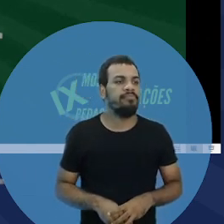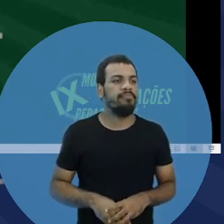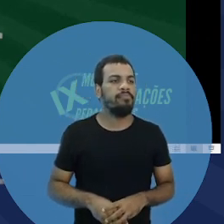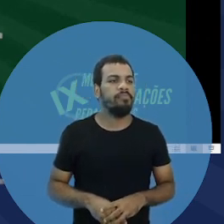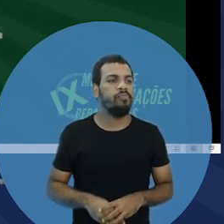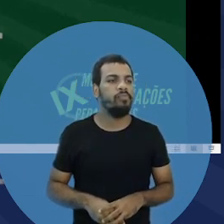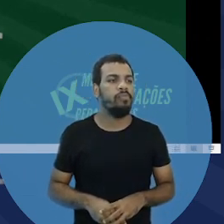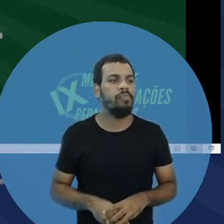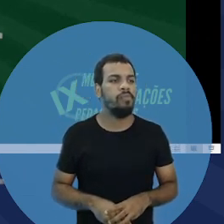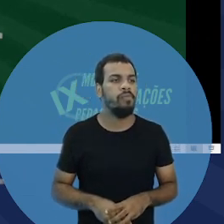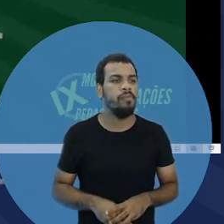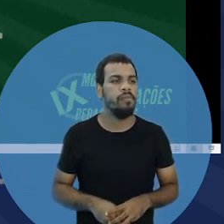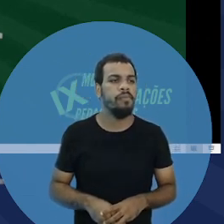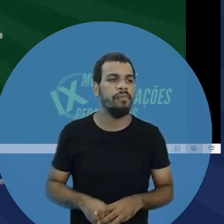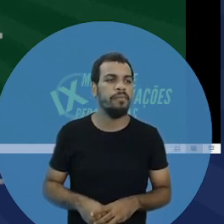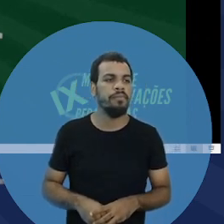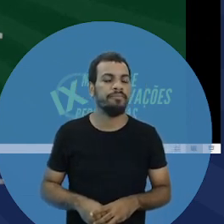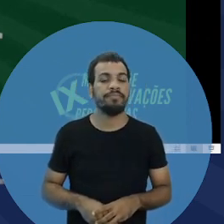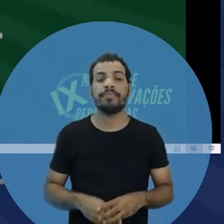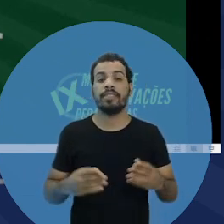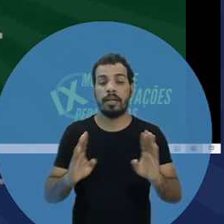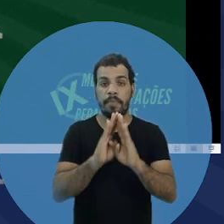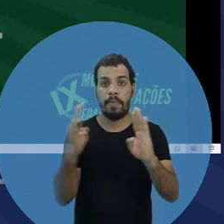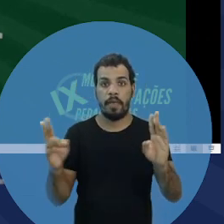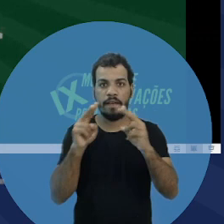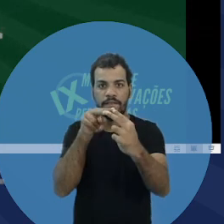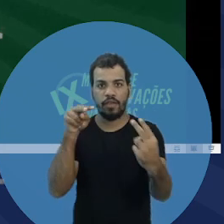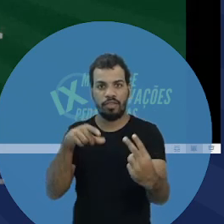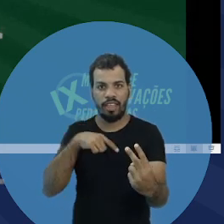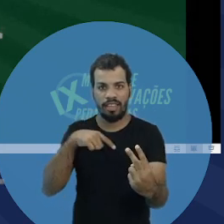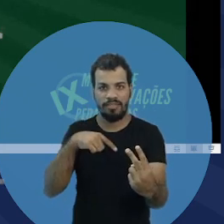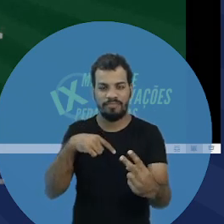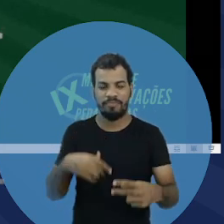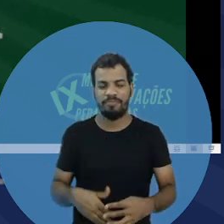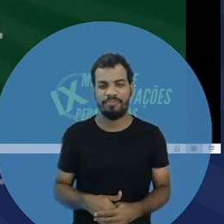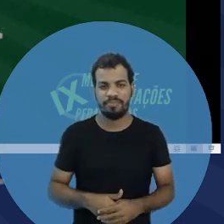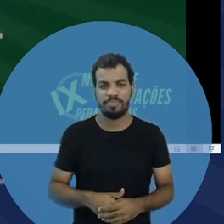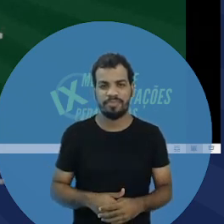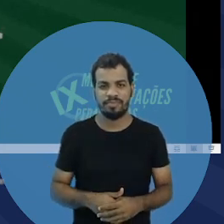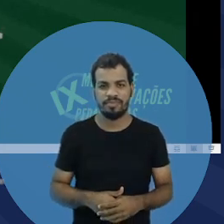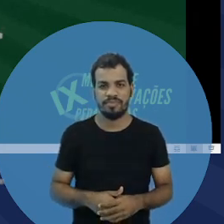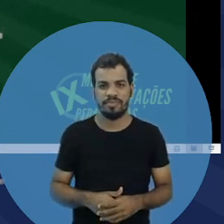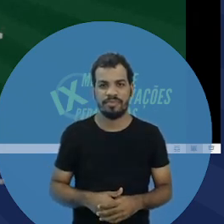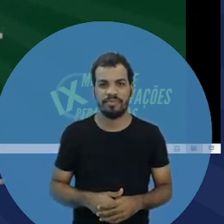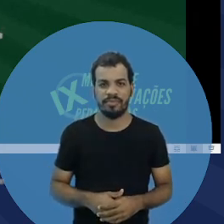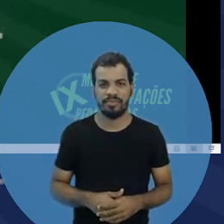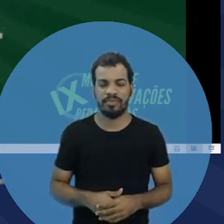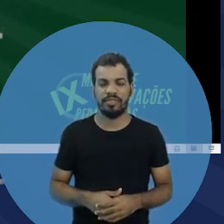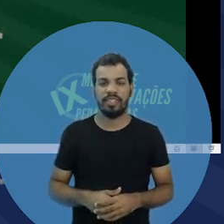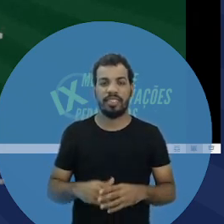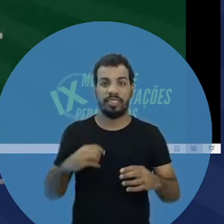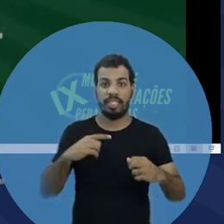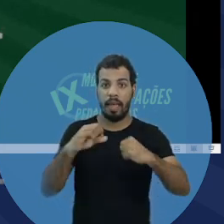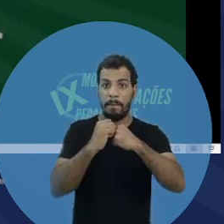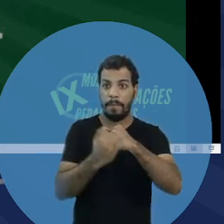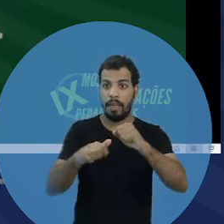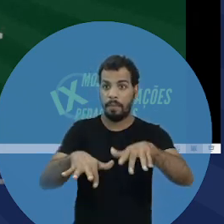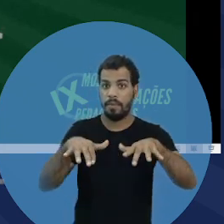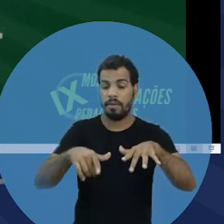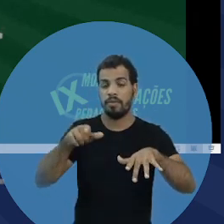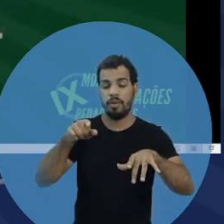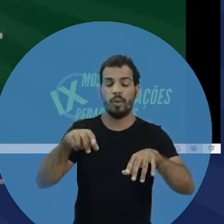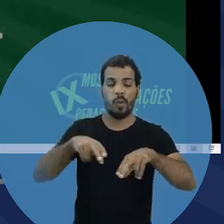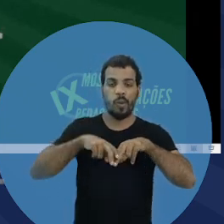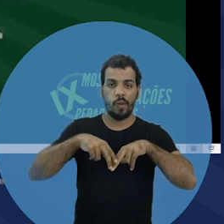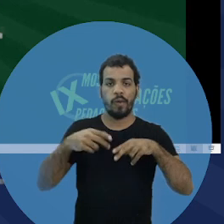Aqui é a nossa biblioteca virtual, que devido à questão também da pandemia que nós tivemos, aos alunos manusear o livro